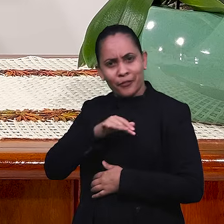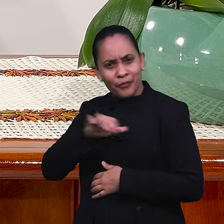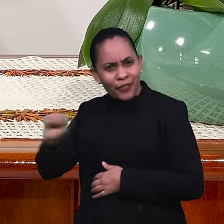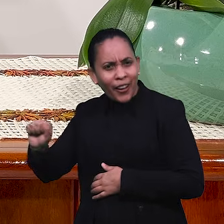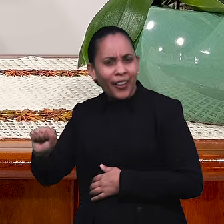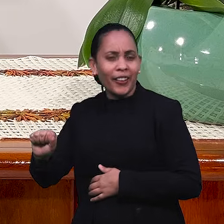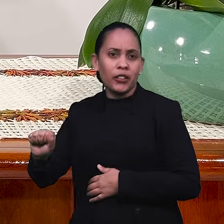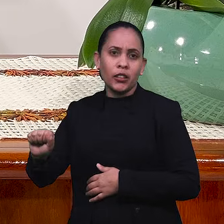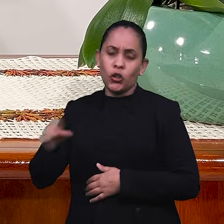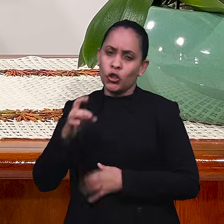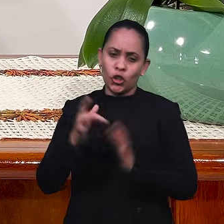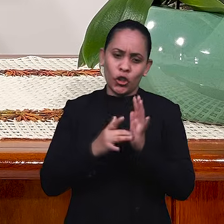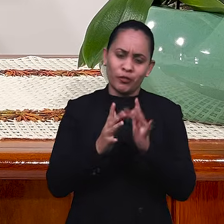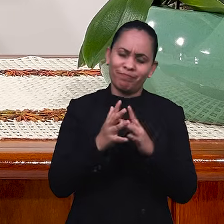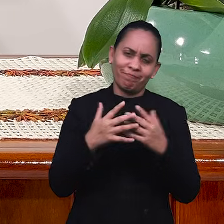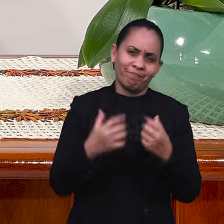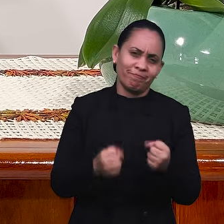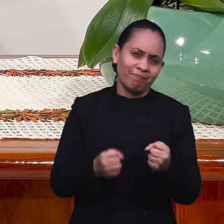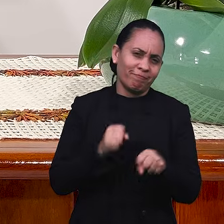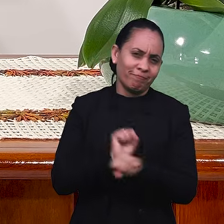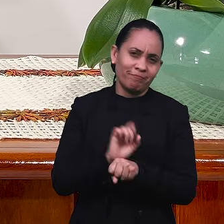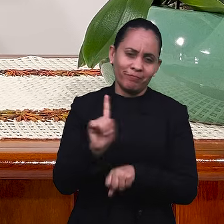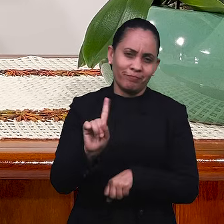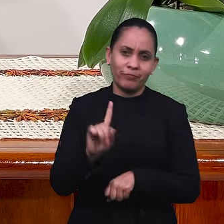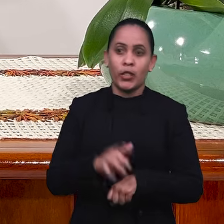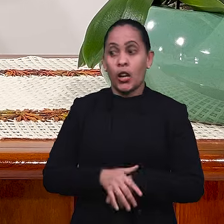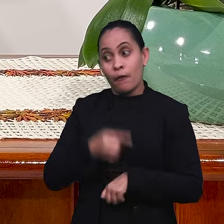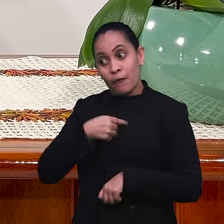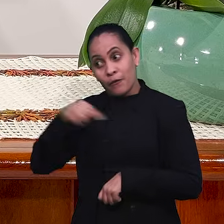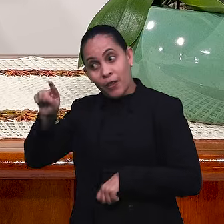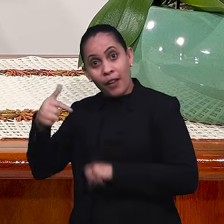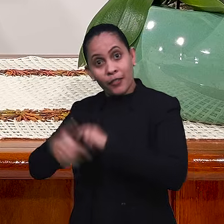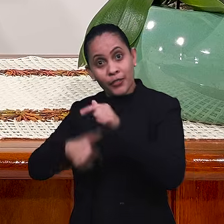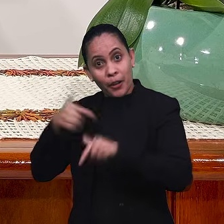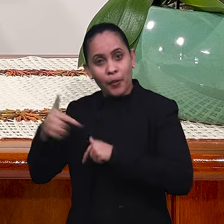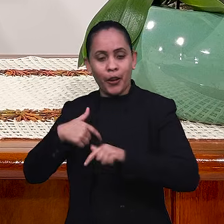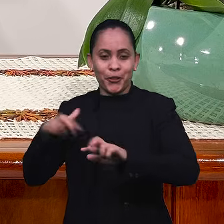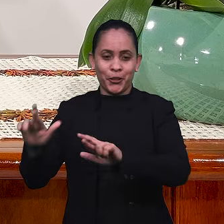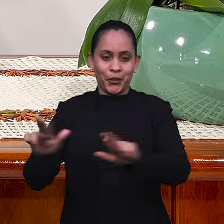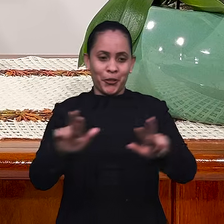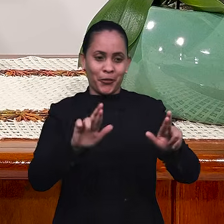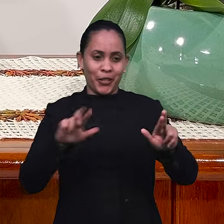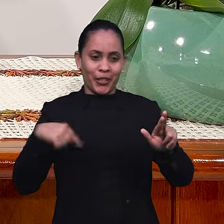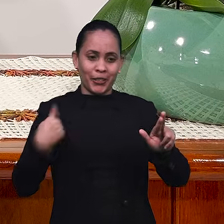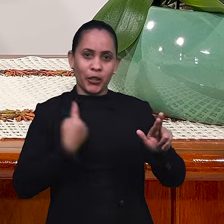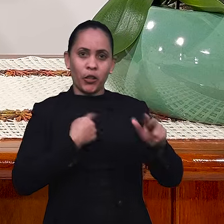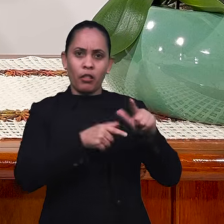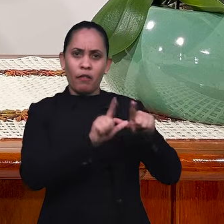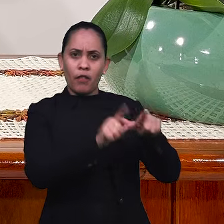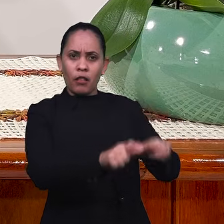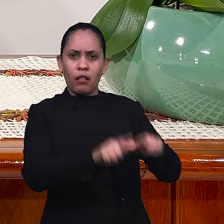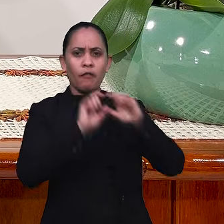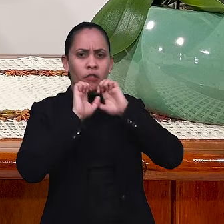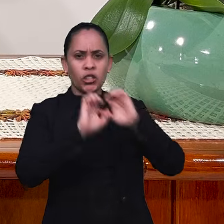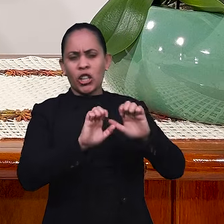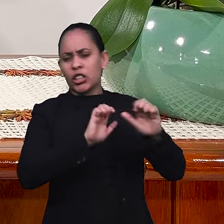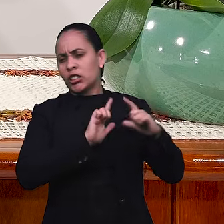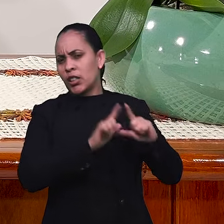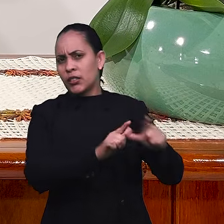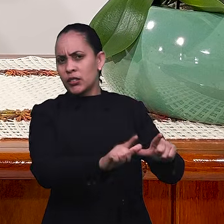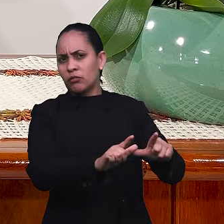no vinde. Porque essa é a grande diferença entre nós e a tradição evangélica, é que nós